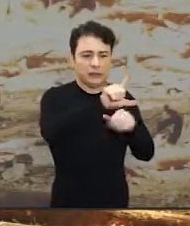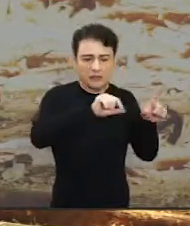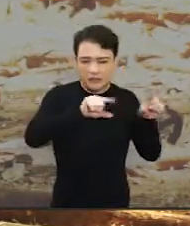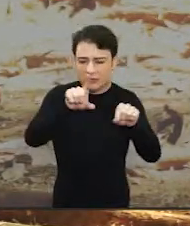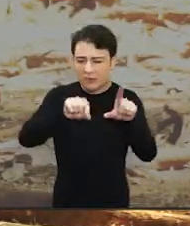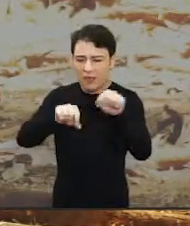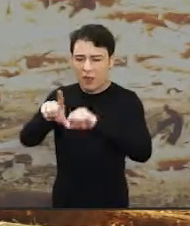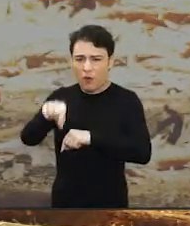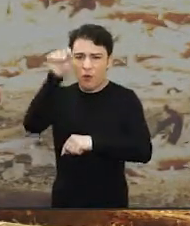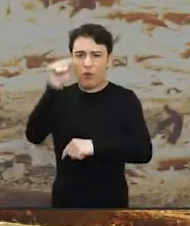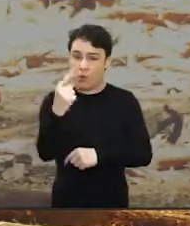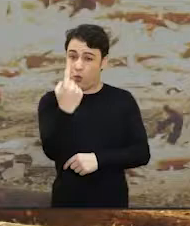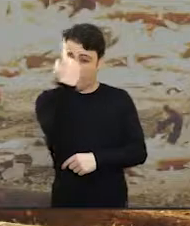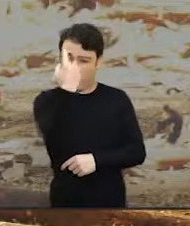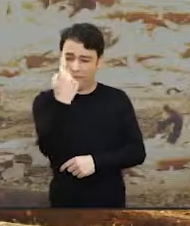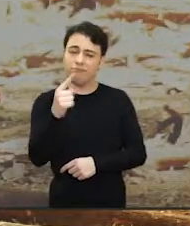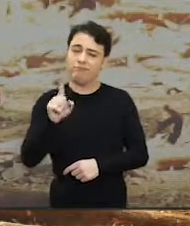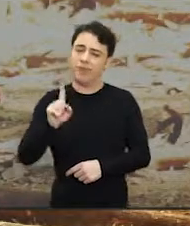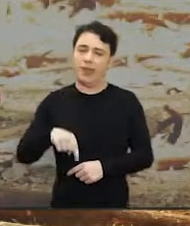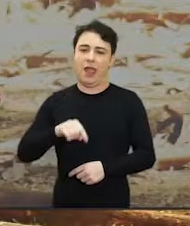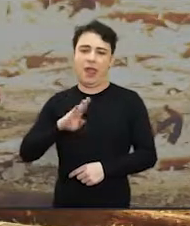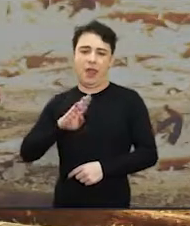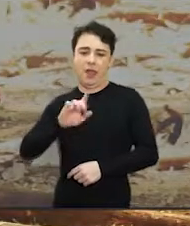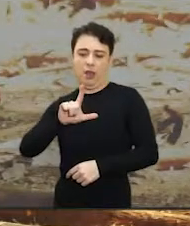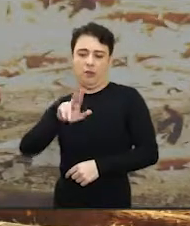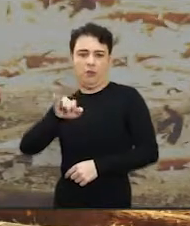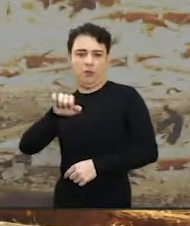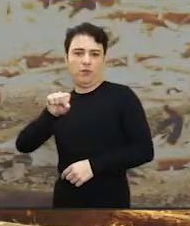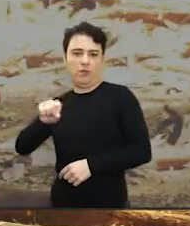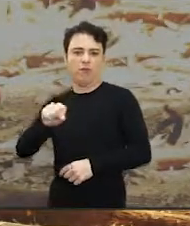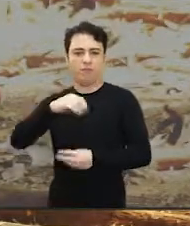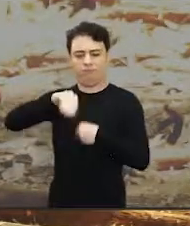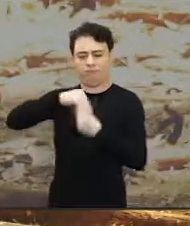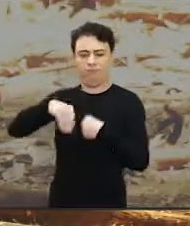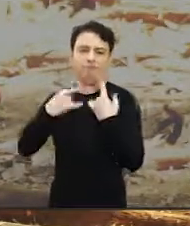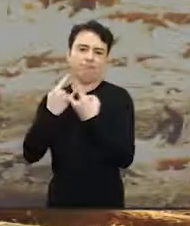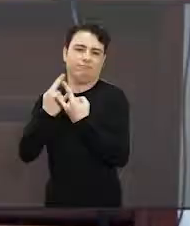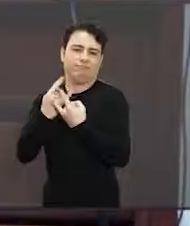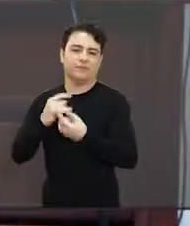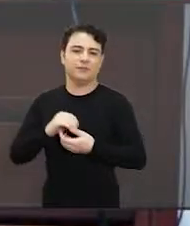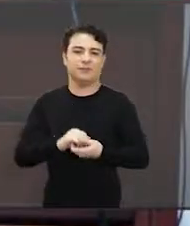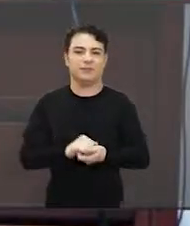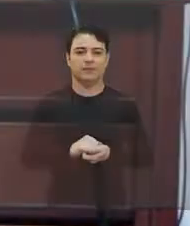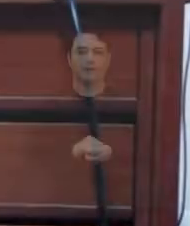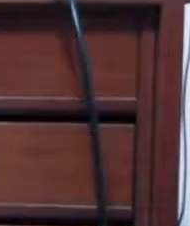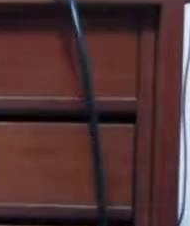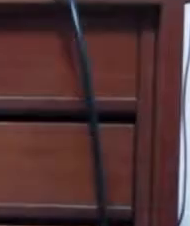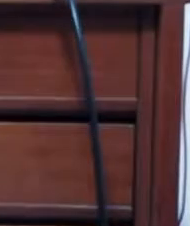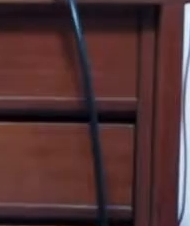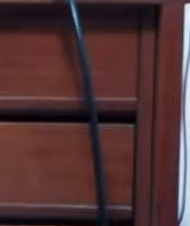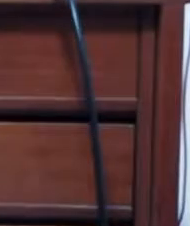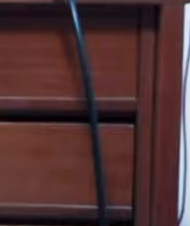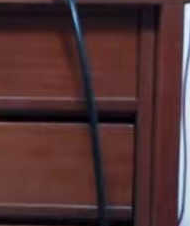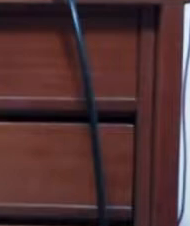estilo que eu tivesse que escolher para viver só tocando aquilo, acho que seria blues rock.